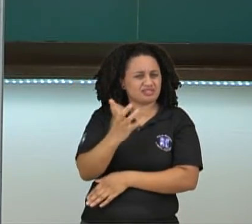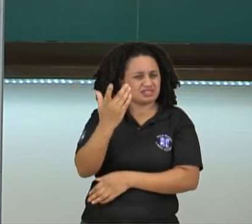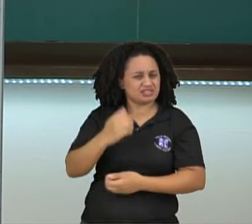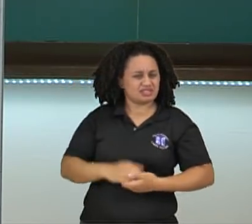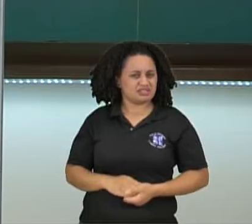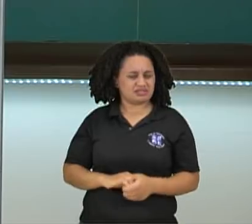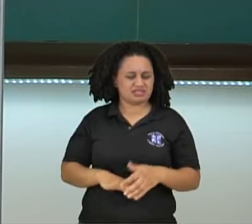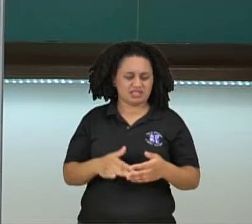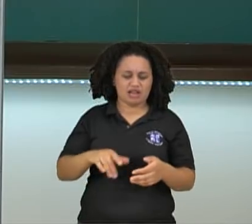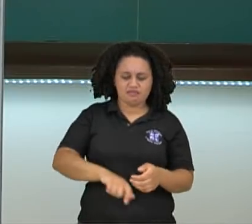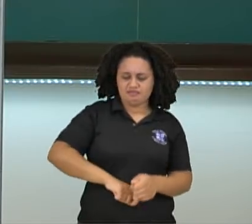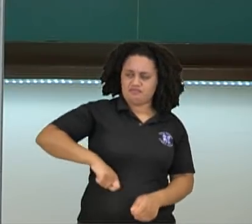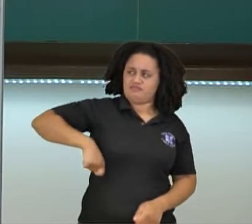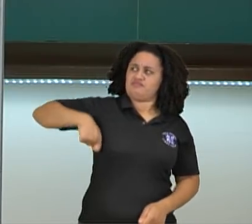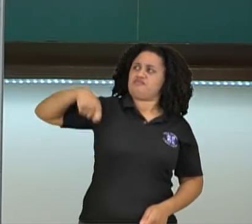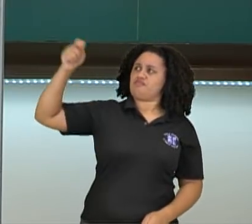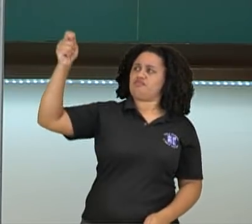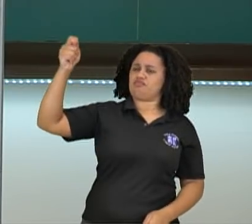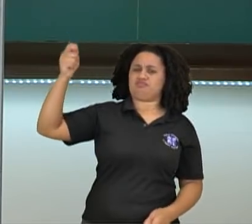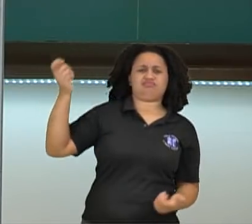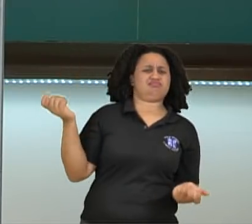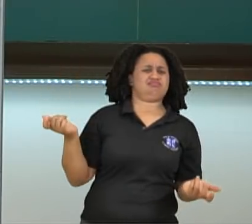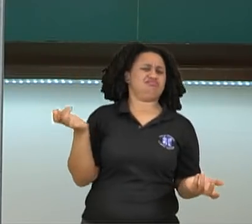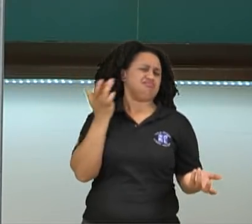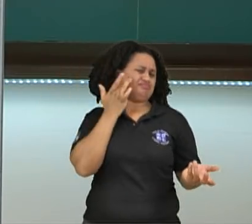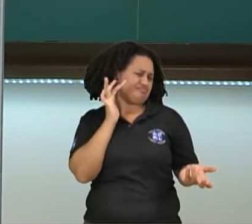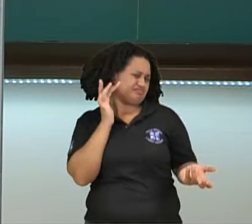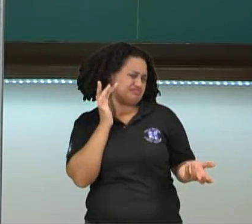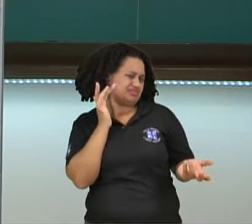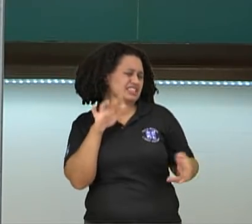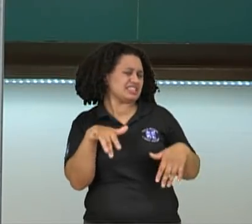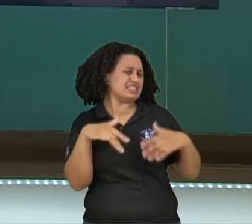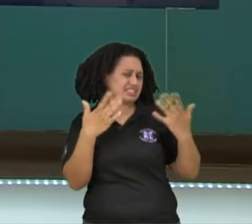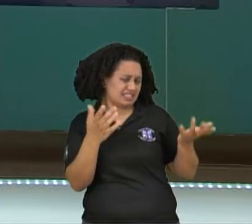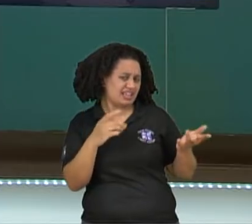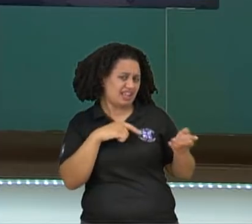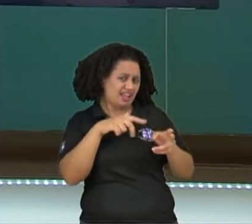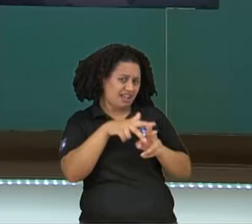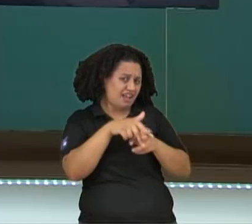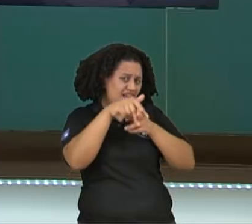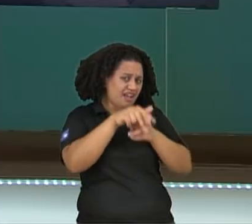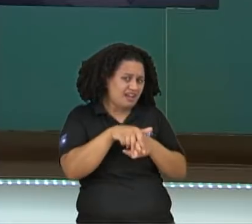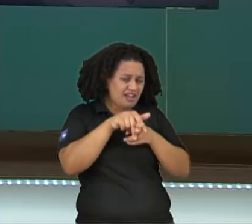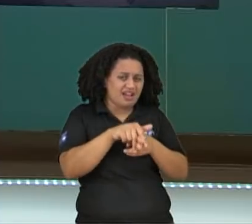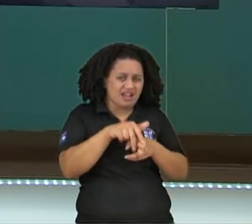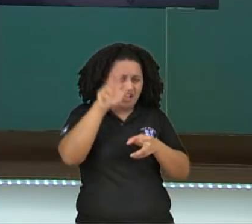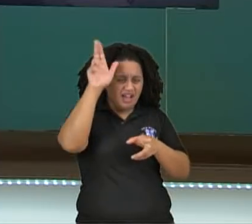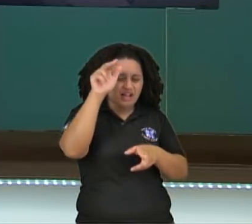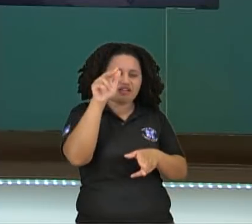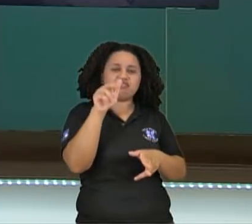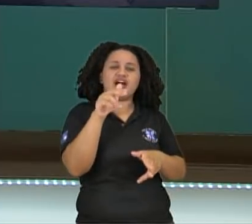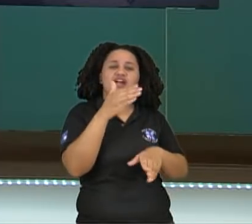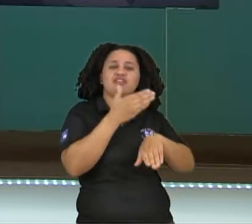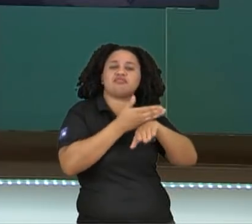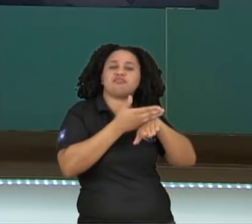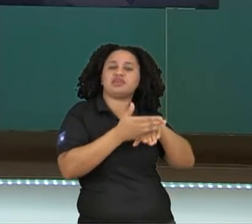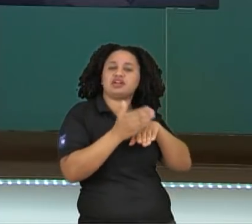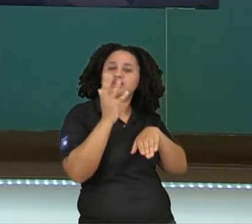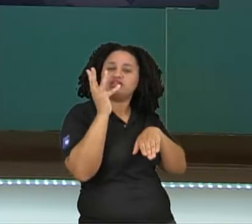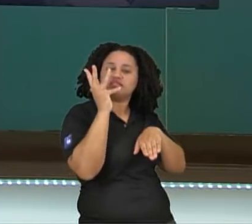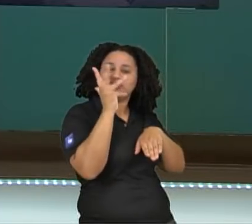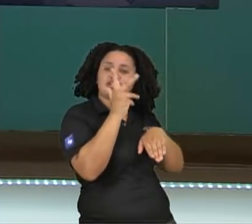uma espada? Não vou nem entrar em discussão, pior ainda. Será que ele estava realmente com aquele cavalo branco lindo, com os